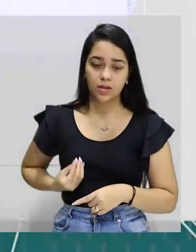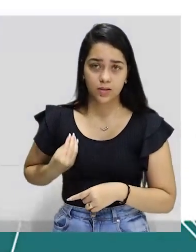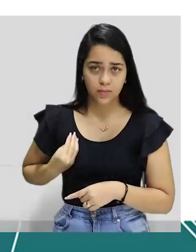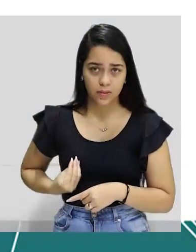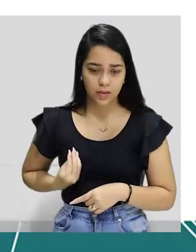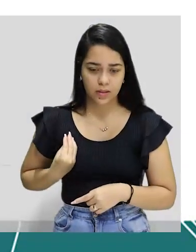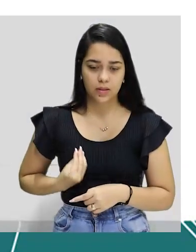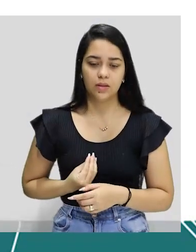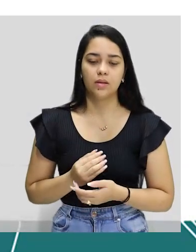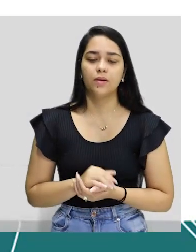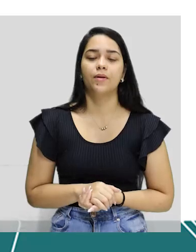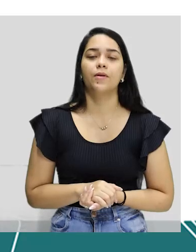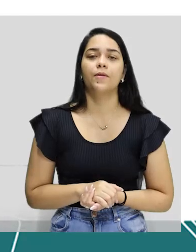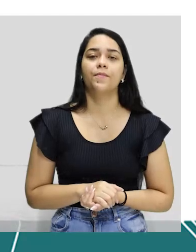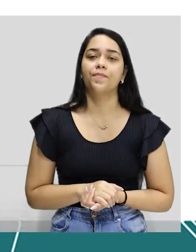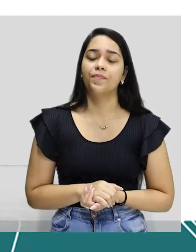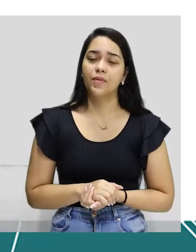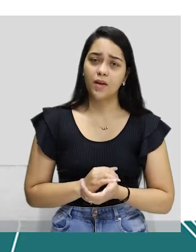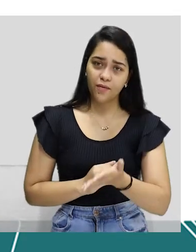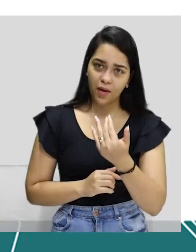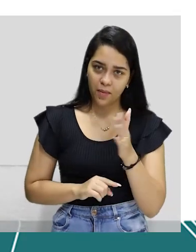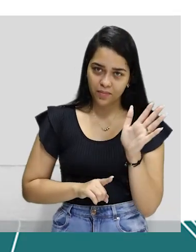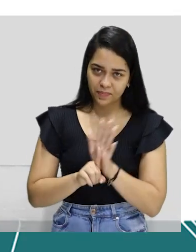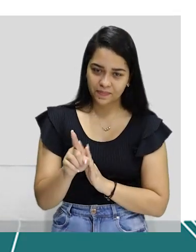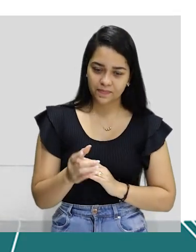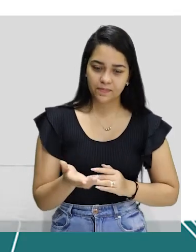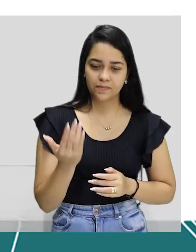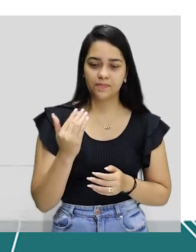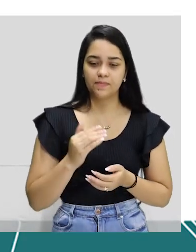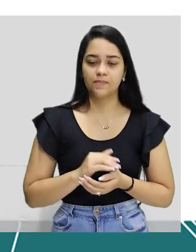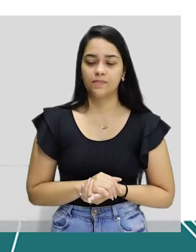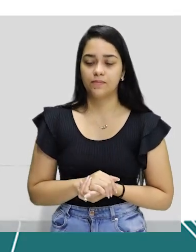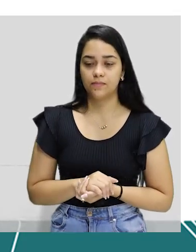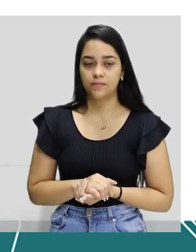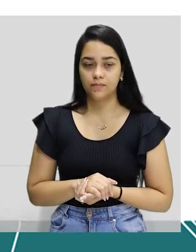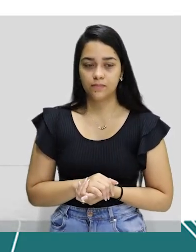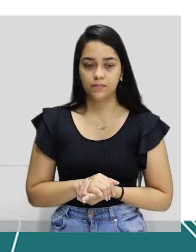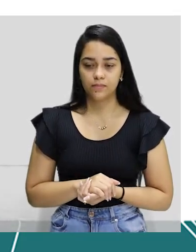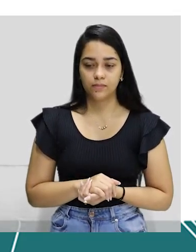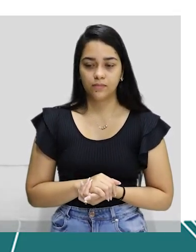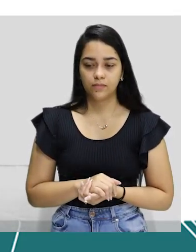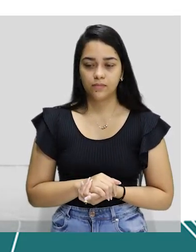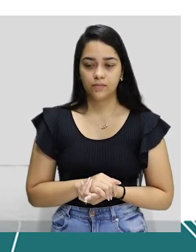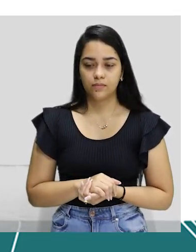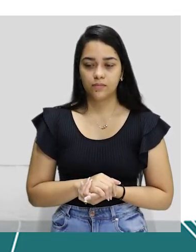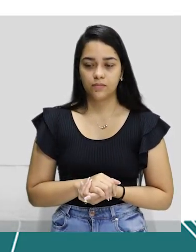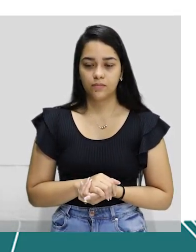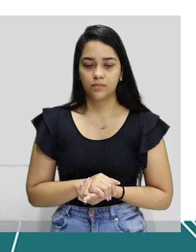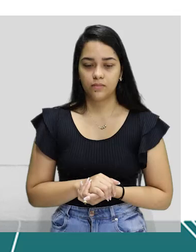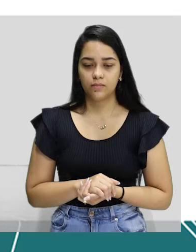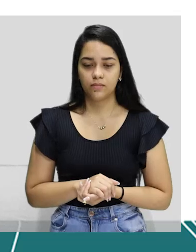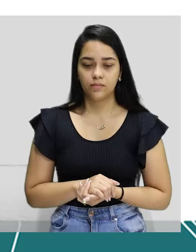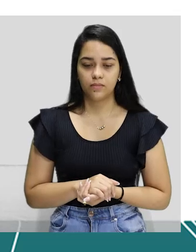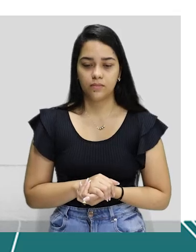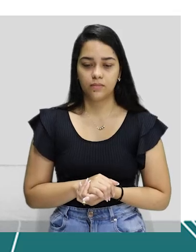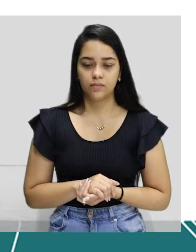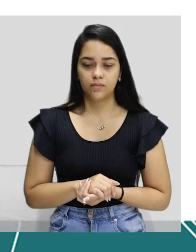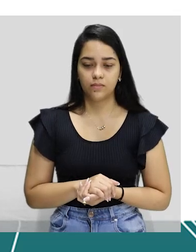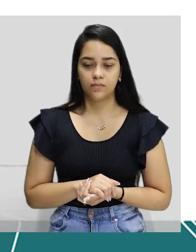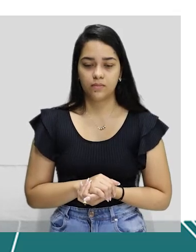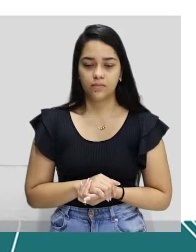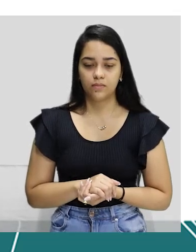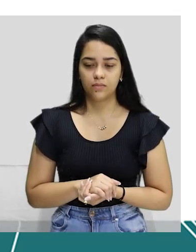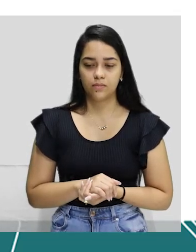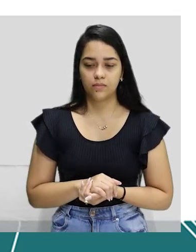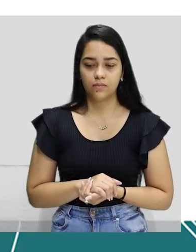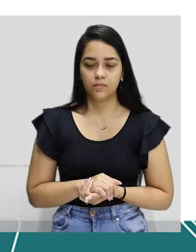meias-vidas. Vamos lá, mais uma questãozinha. No dia 26 de março deste ano, completou 60 anos que foi detonada